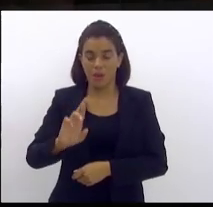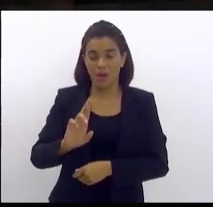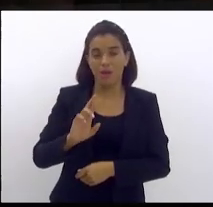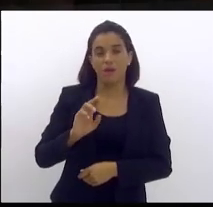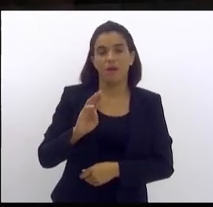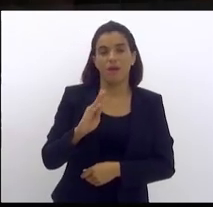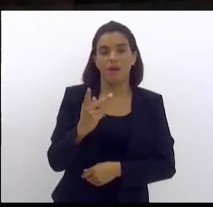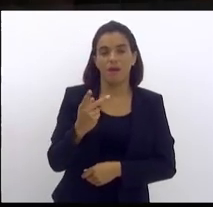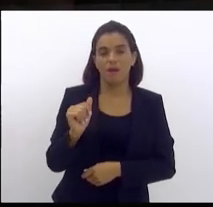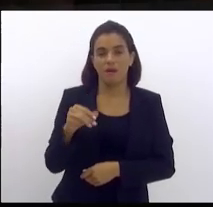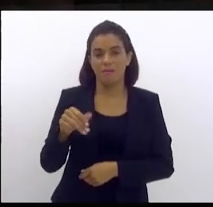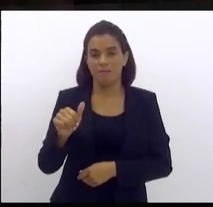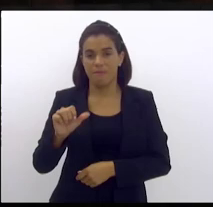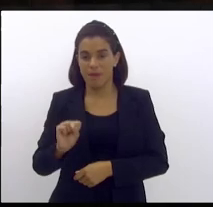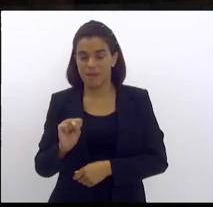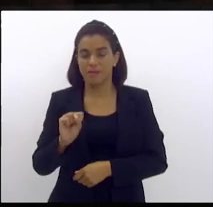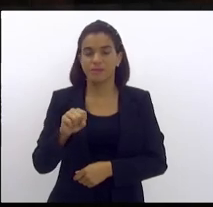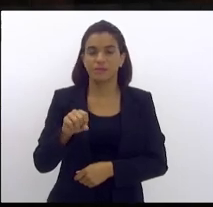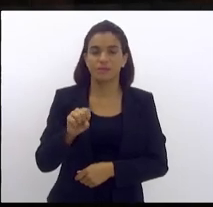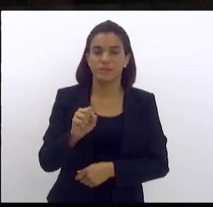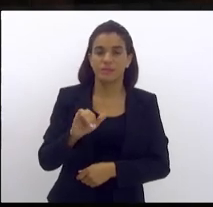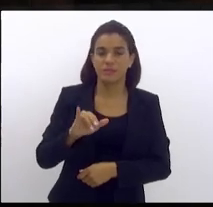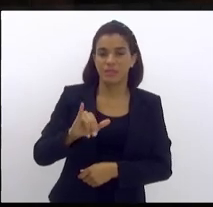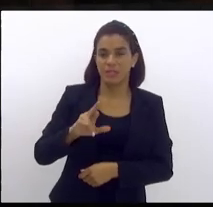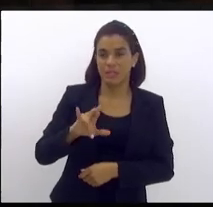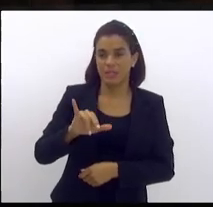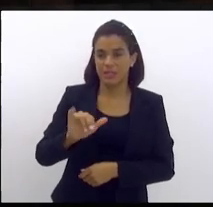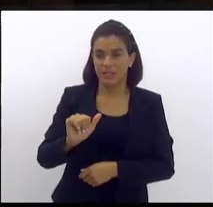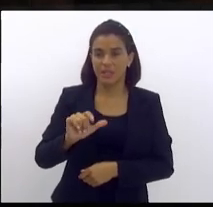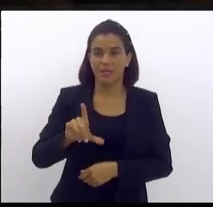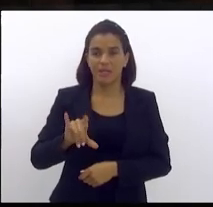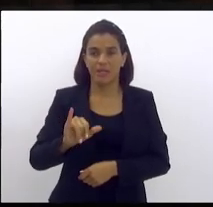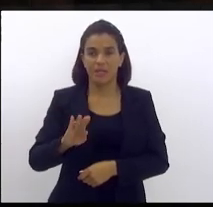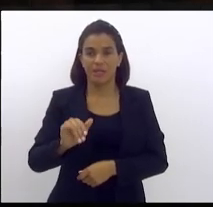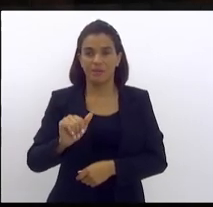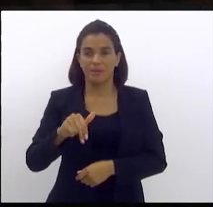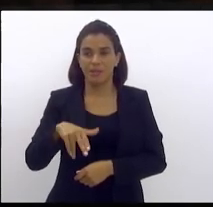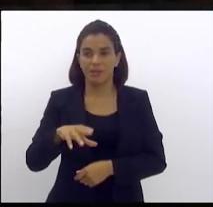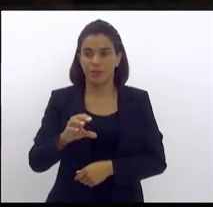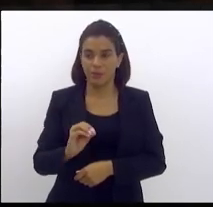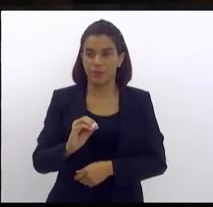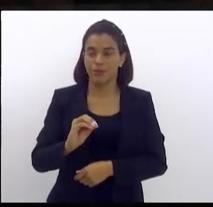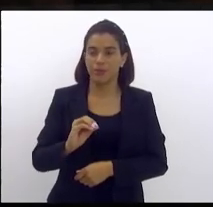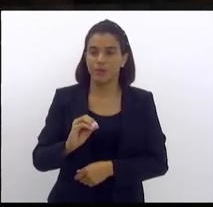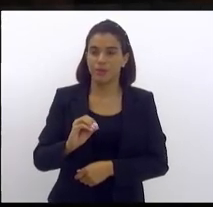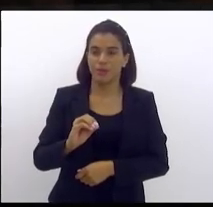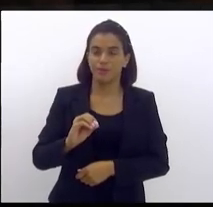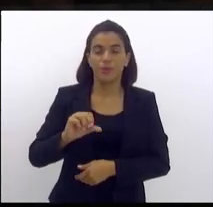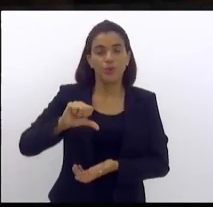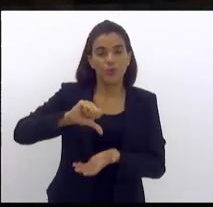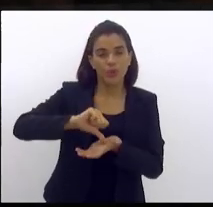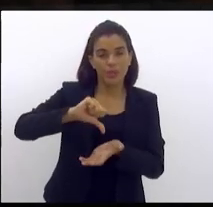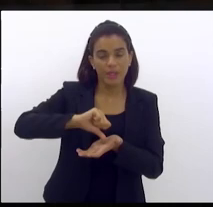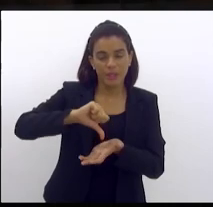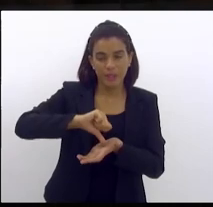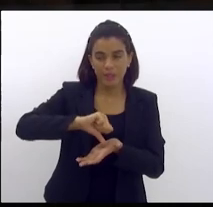da Fat da Síria do Líbano do